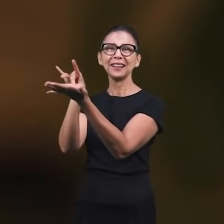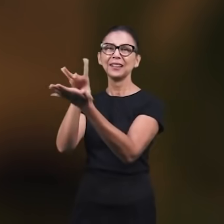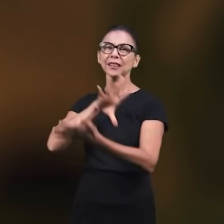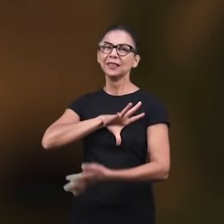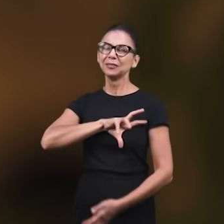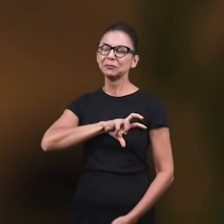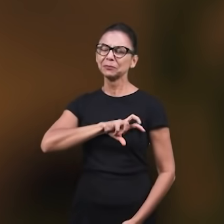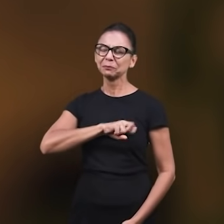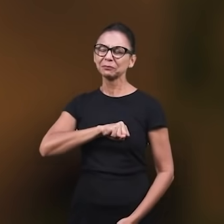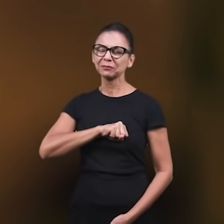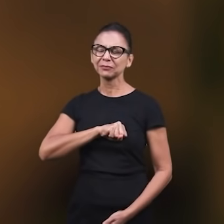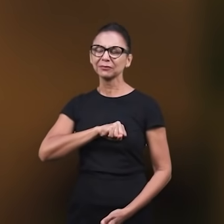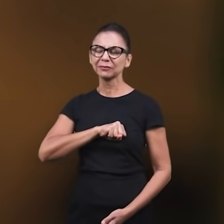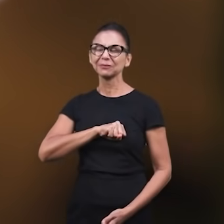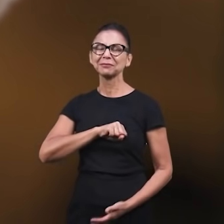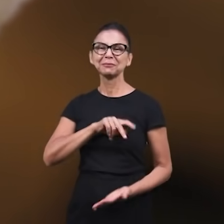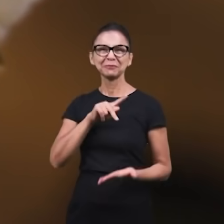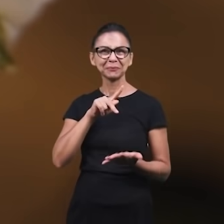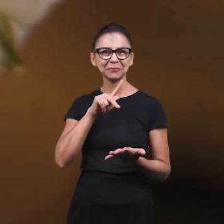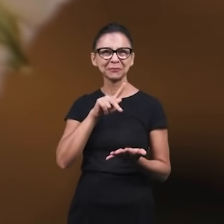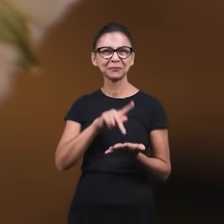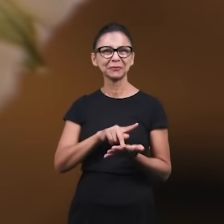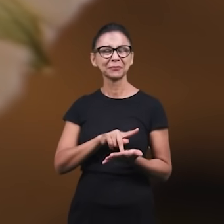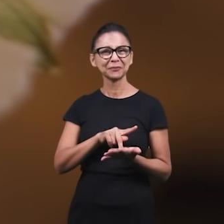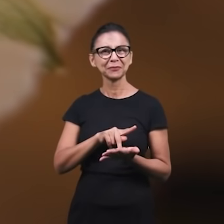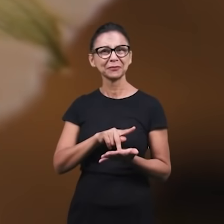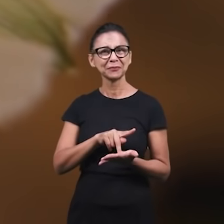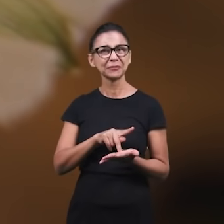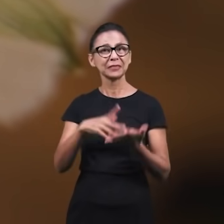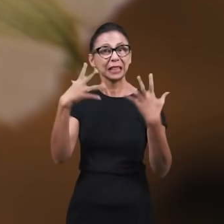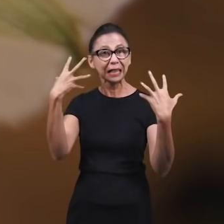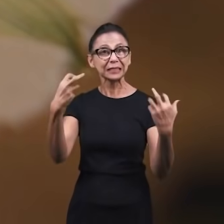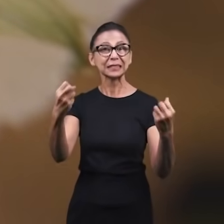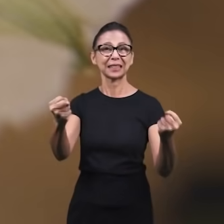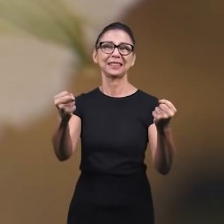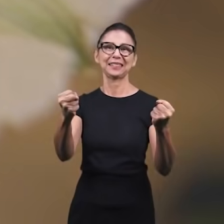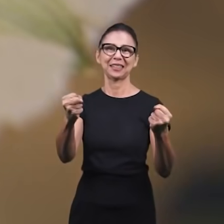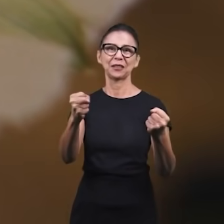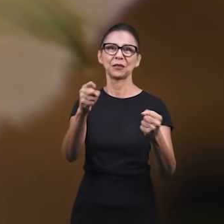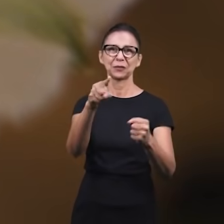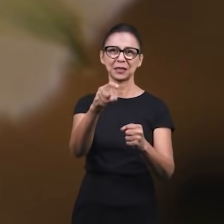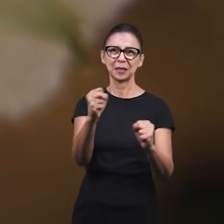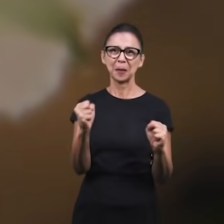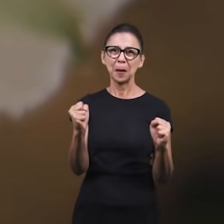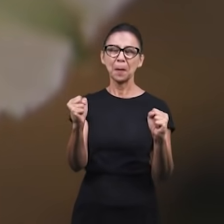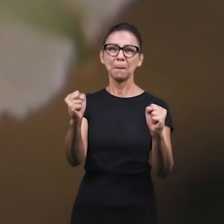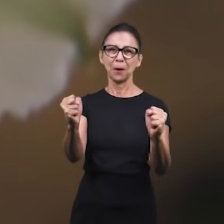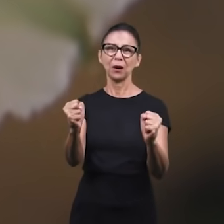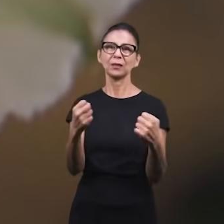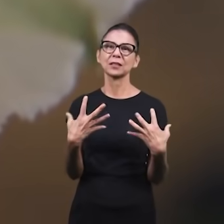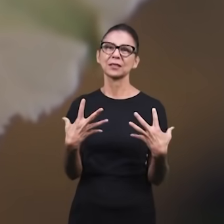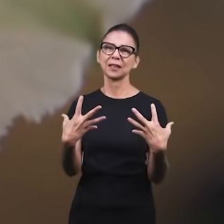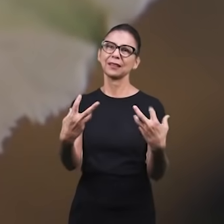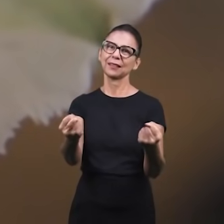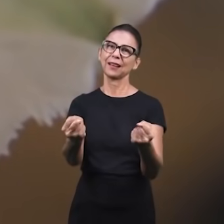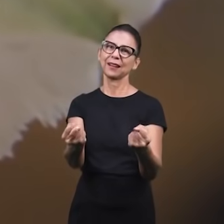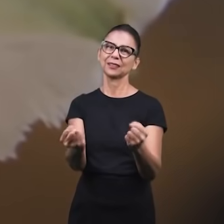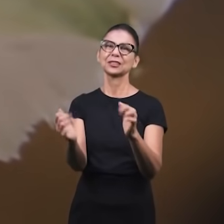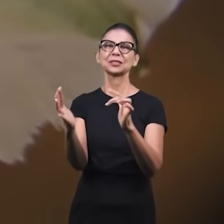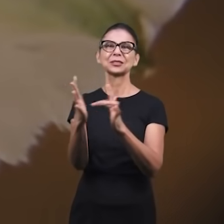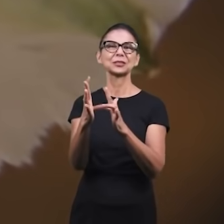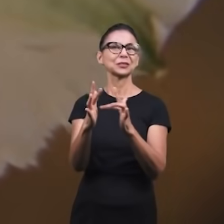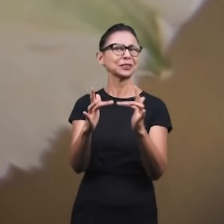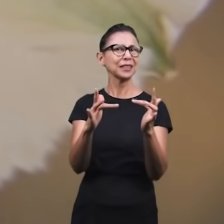o amor verdadeiro que o homem pode. Ele